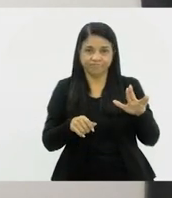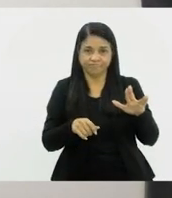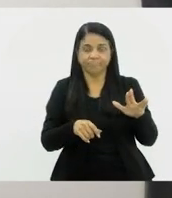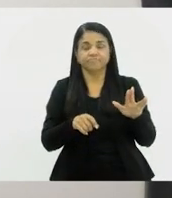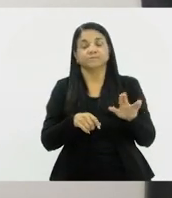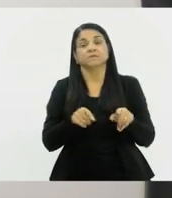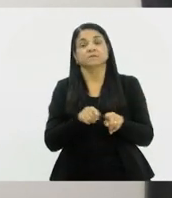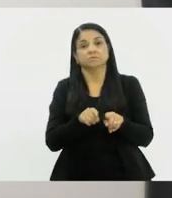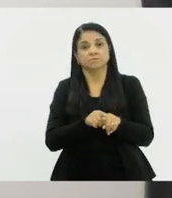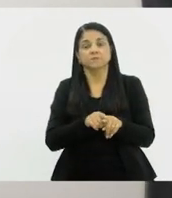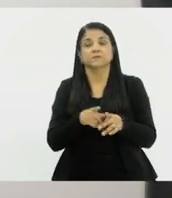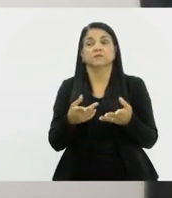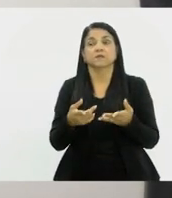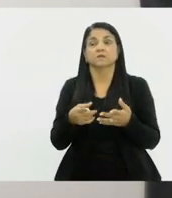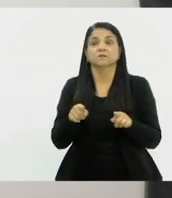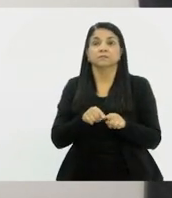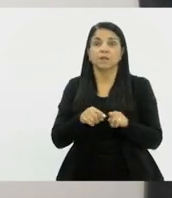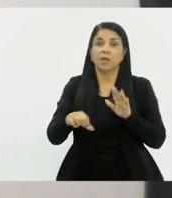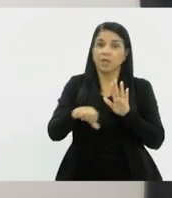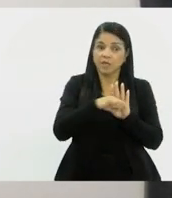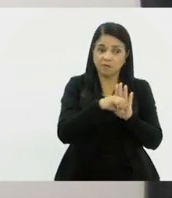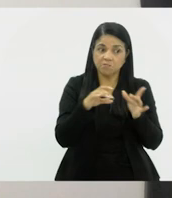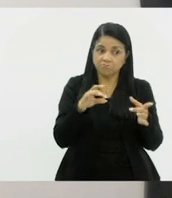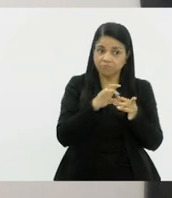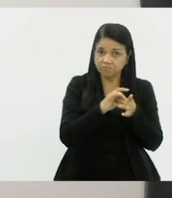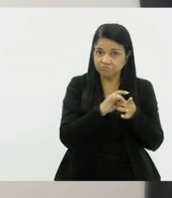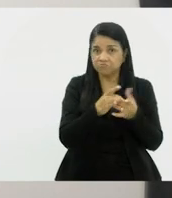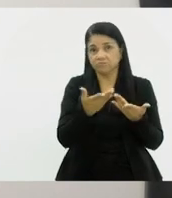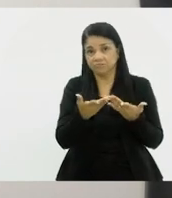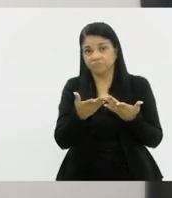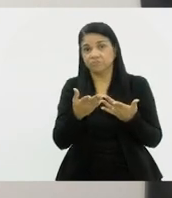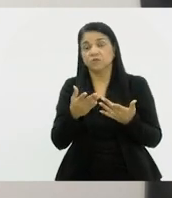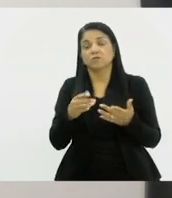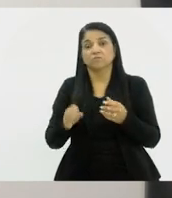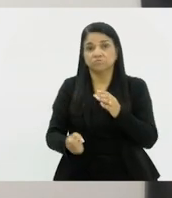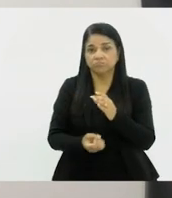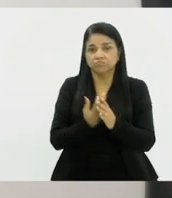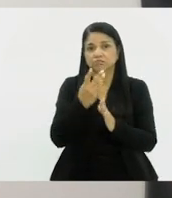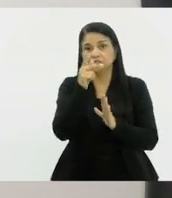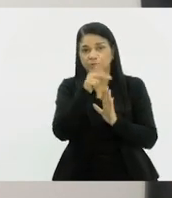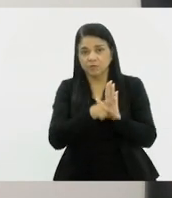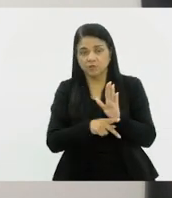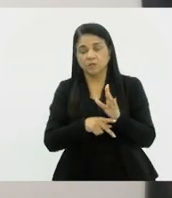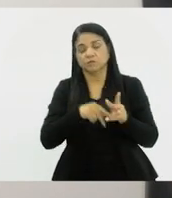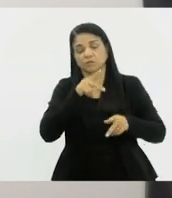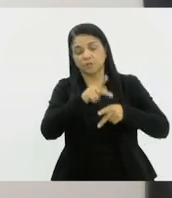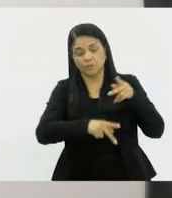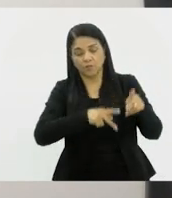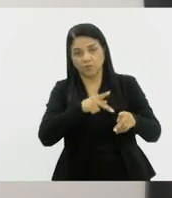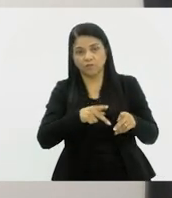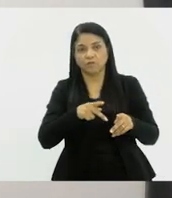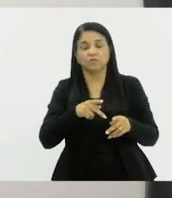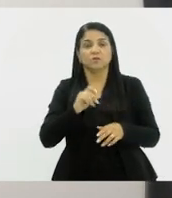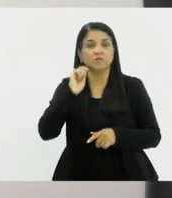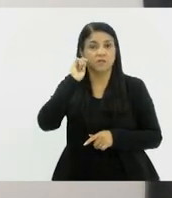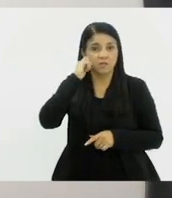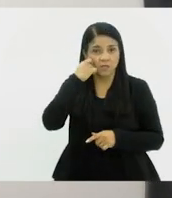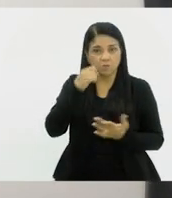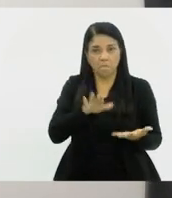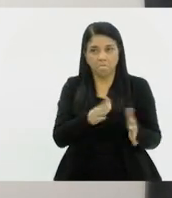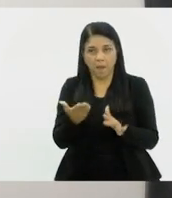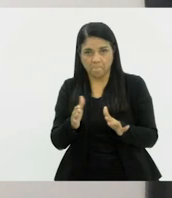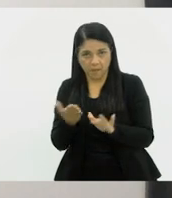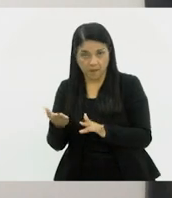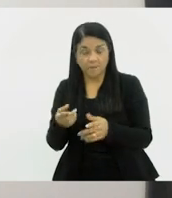uma mais um elemento né fundador da do projeto de genocídio do povo negro brasileiro eh Porque de